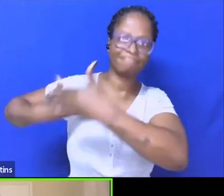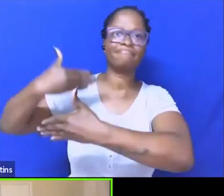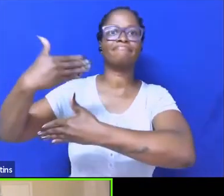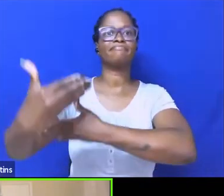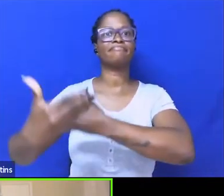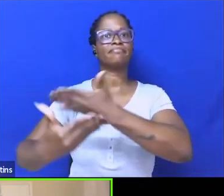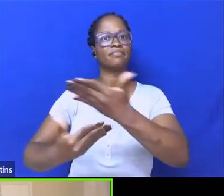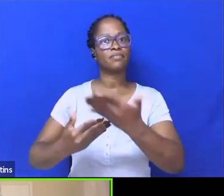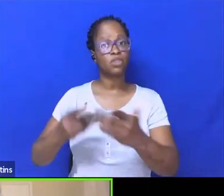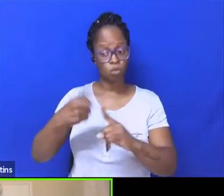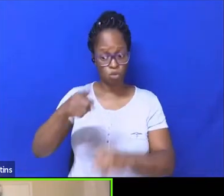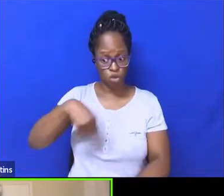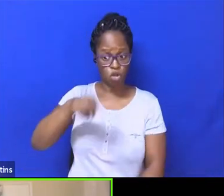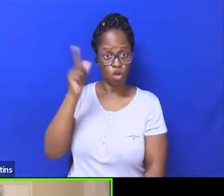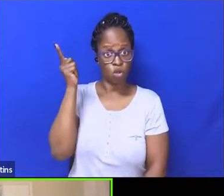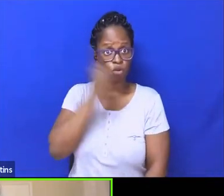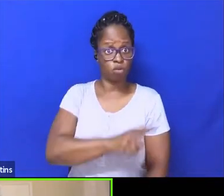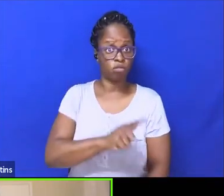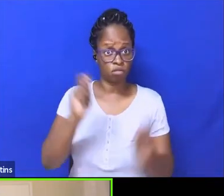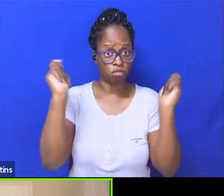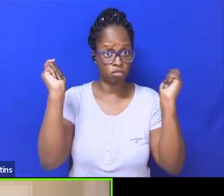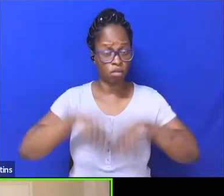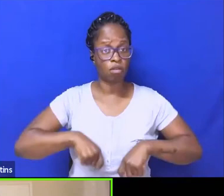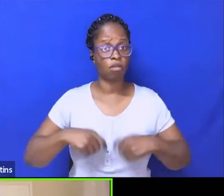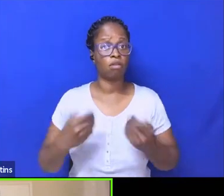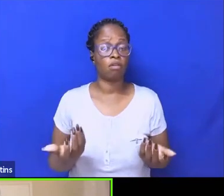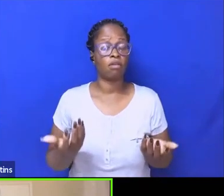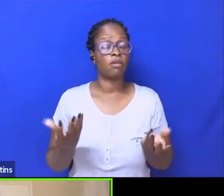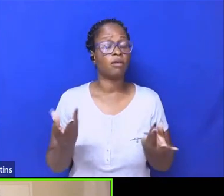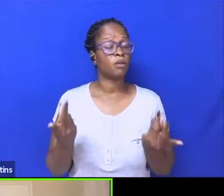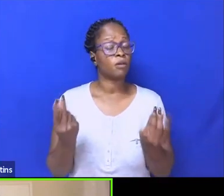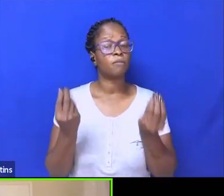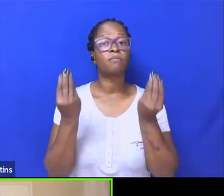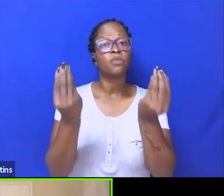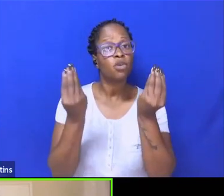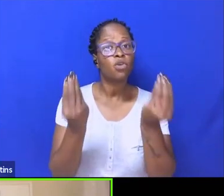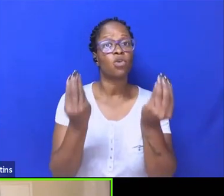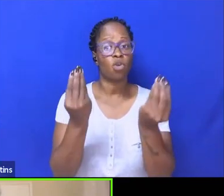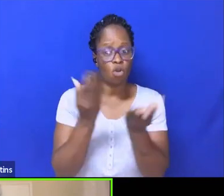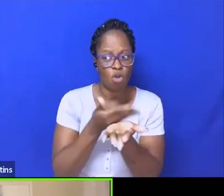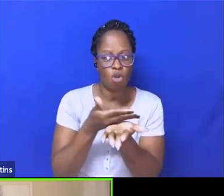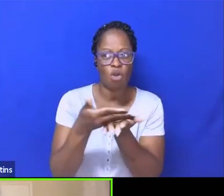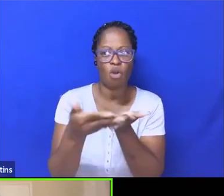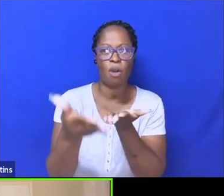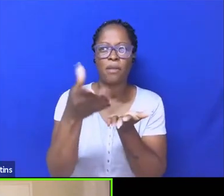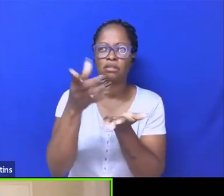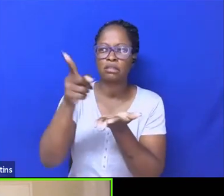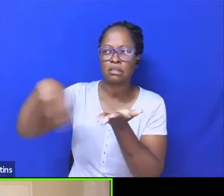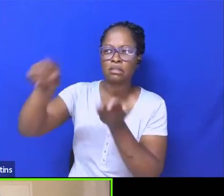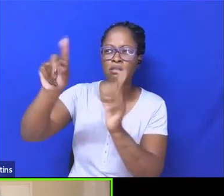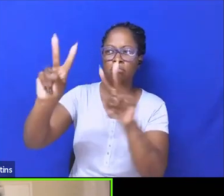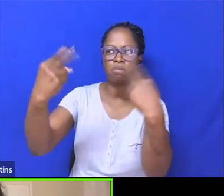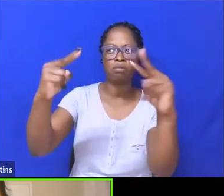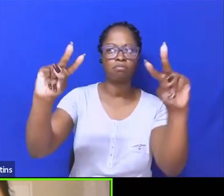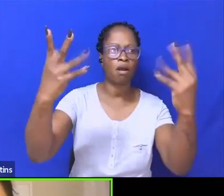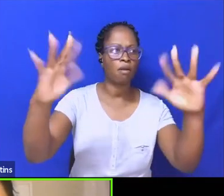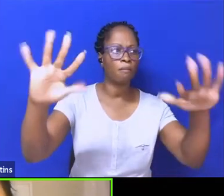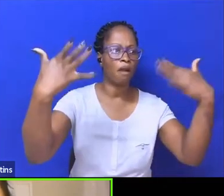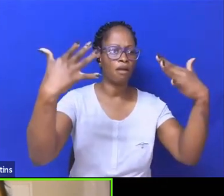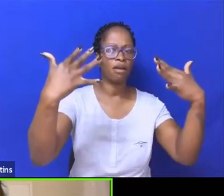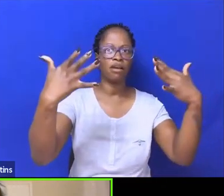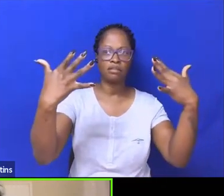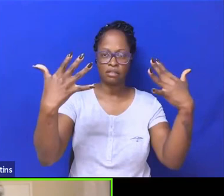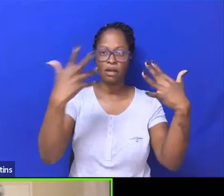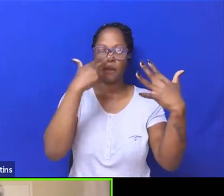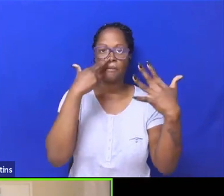começam a fazer mais amenazantes estamos vendo o que está pasando en Turquia estamos